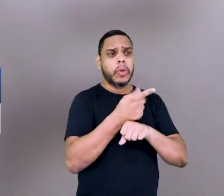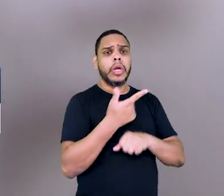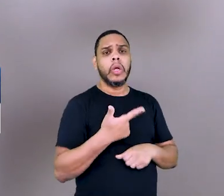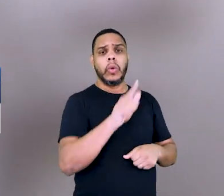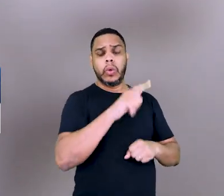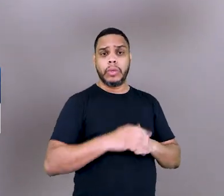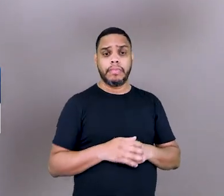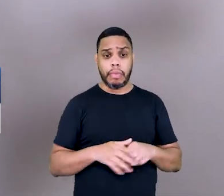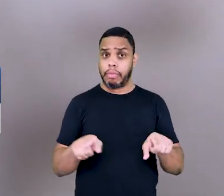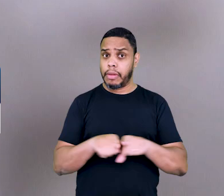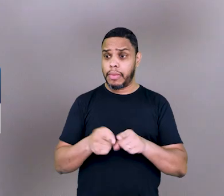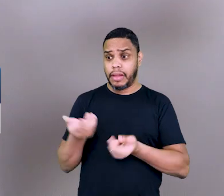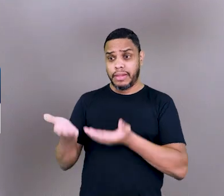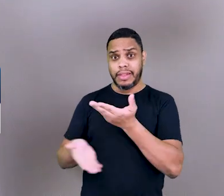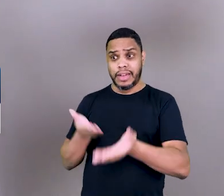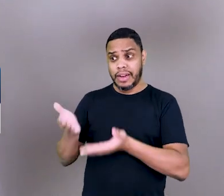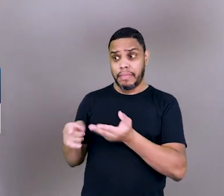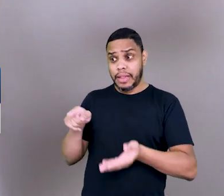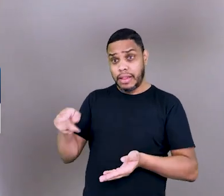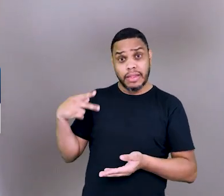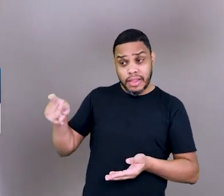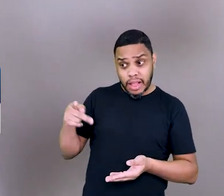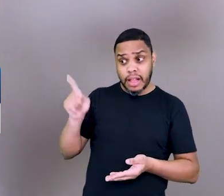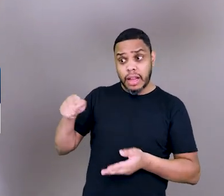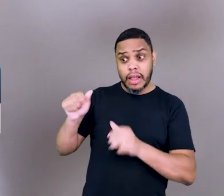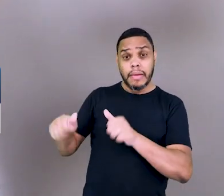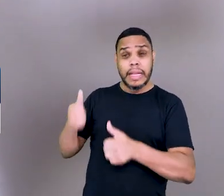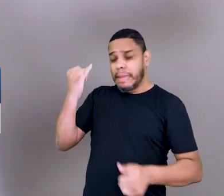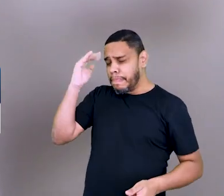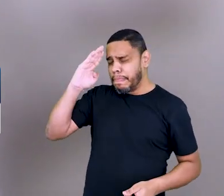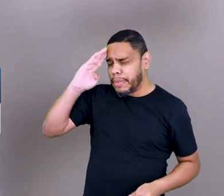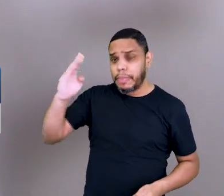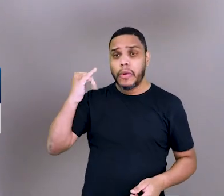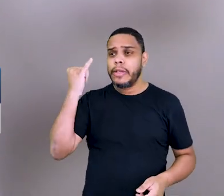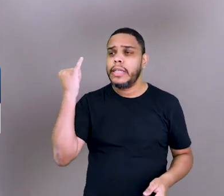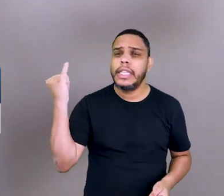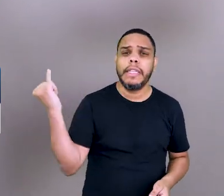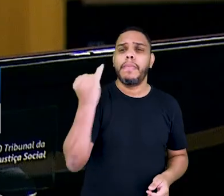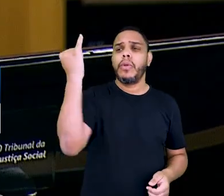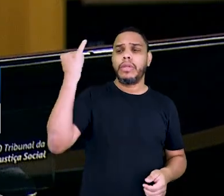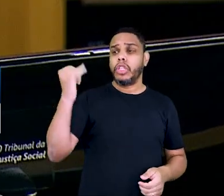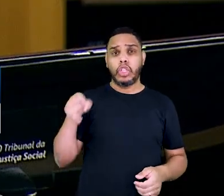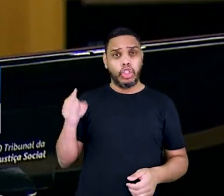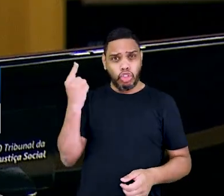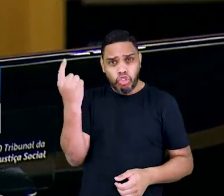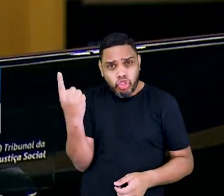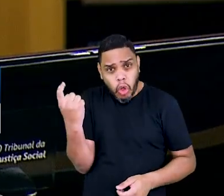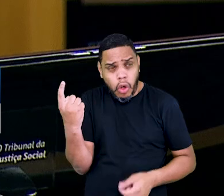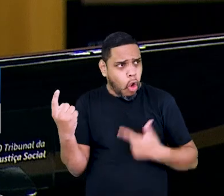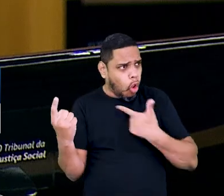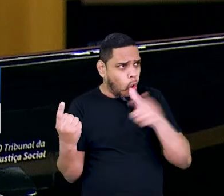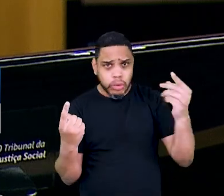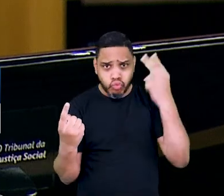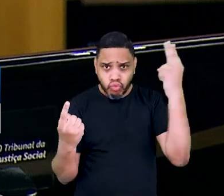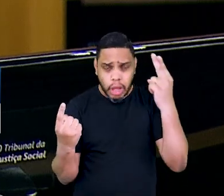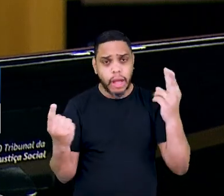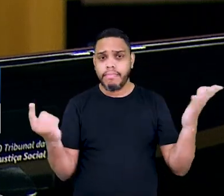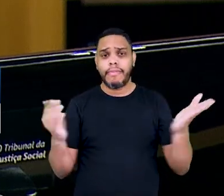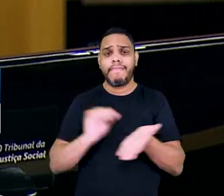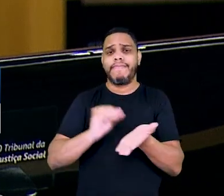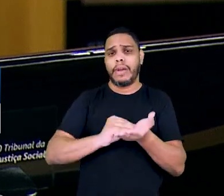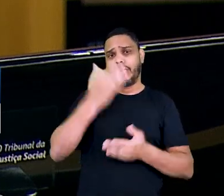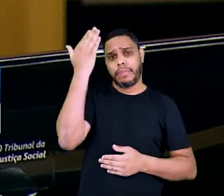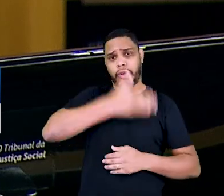prova de que o tratamento desejado seja essencial ou insubstituível. A ministra destacou ainda que, em